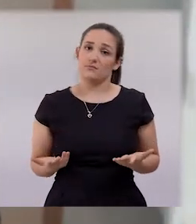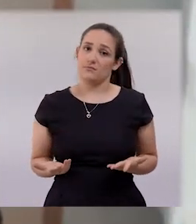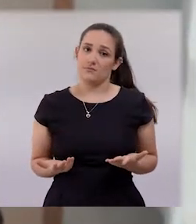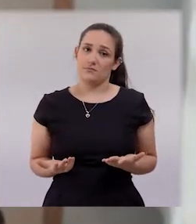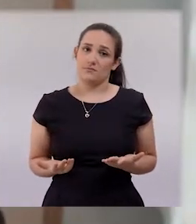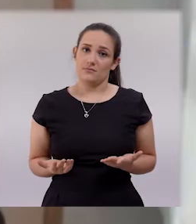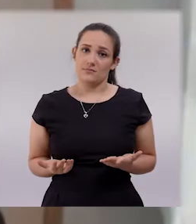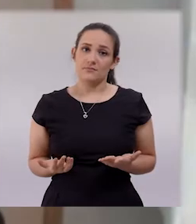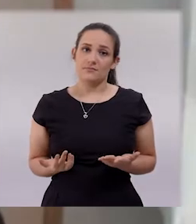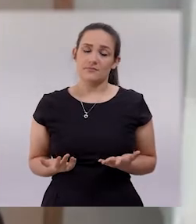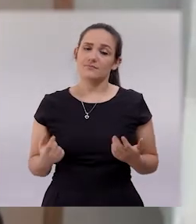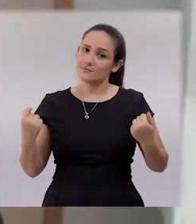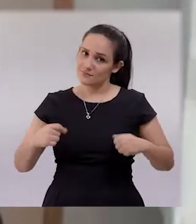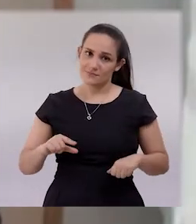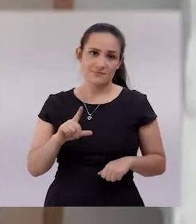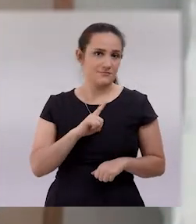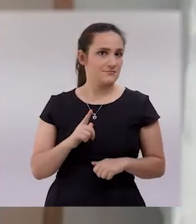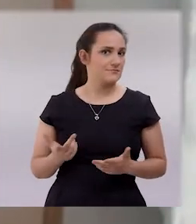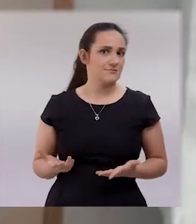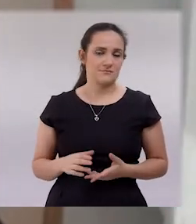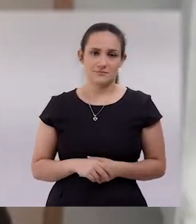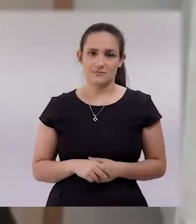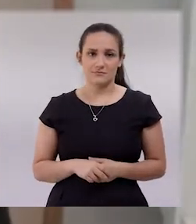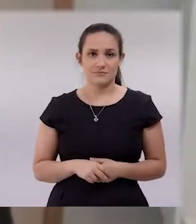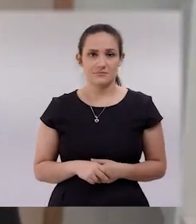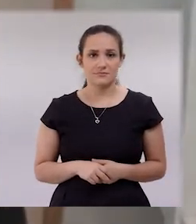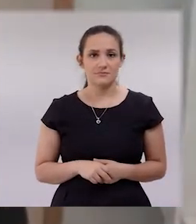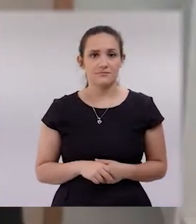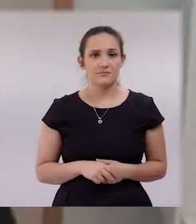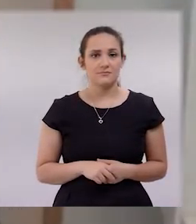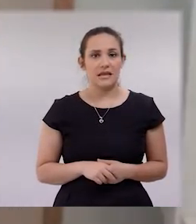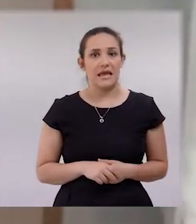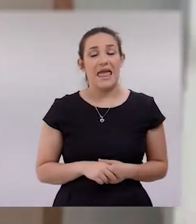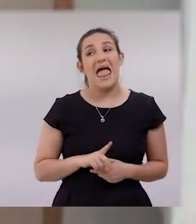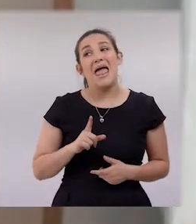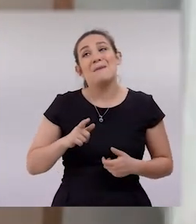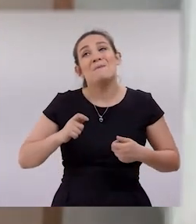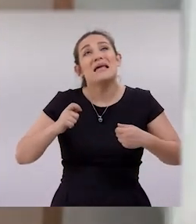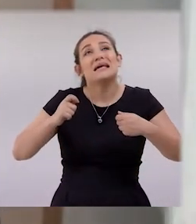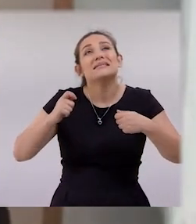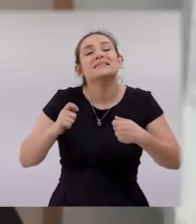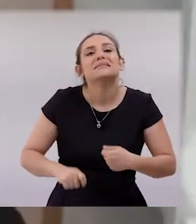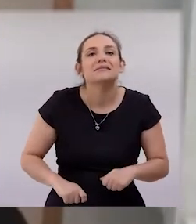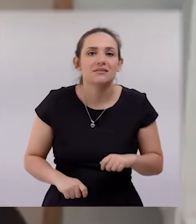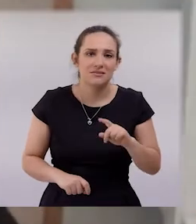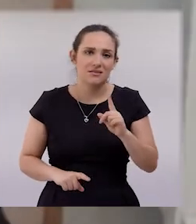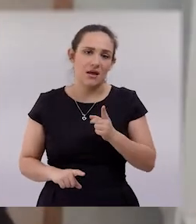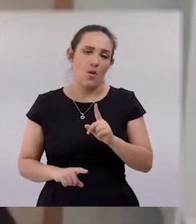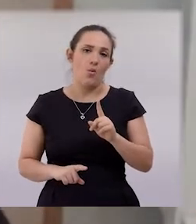saúde, eu não digo que é uma necessidade, né?